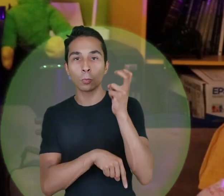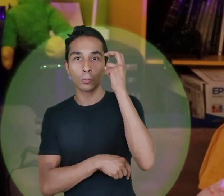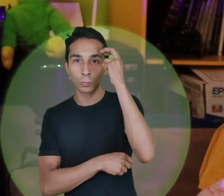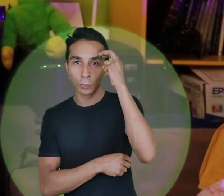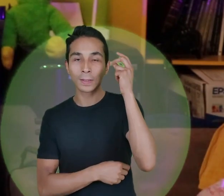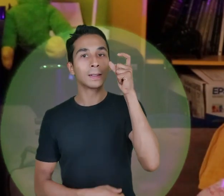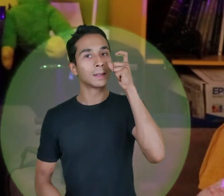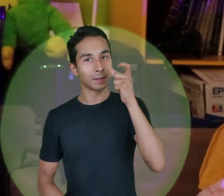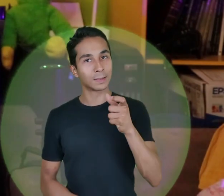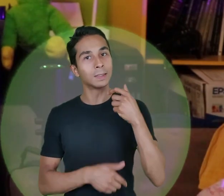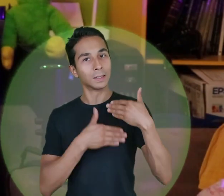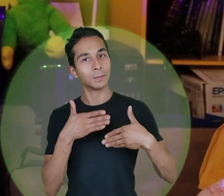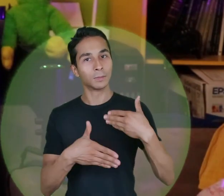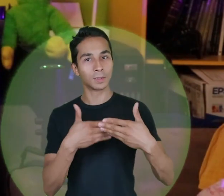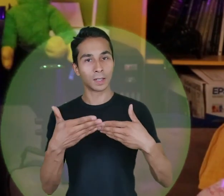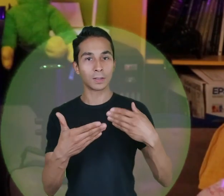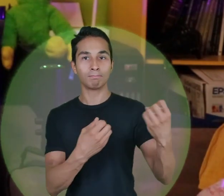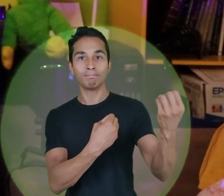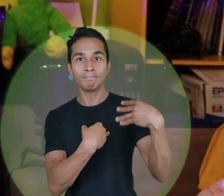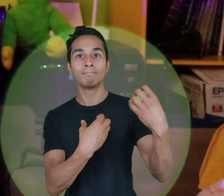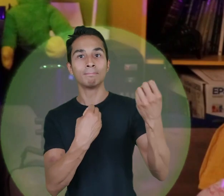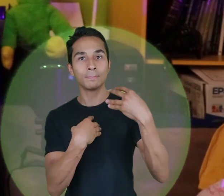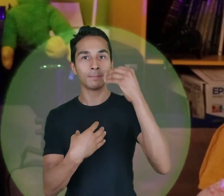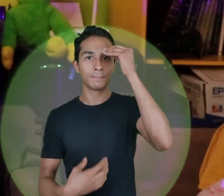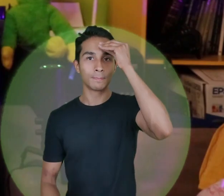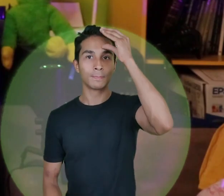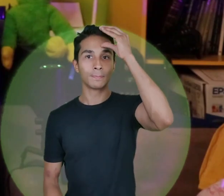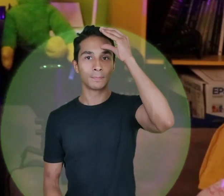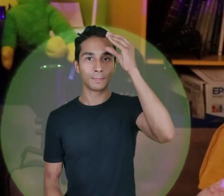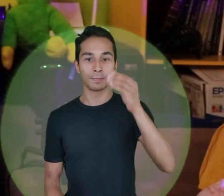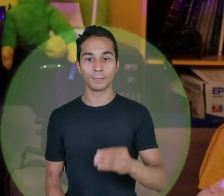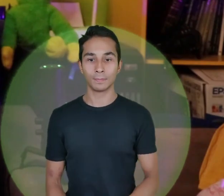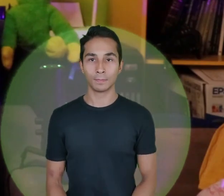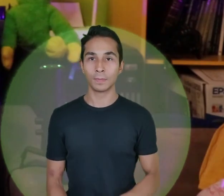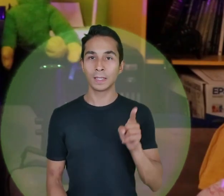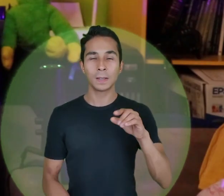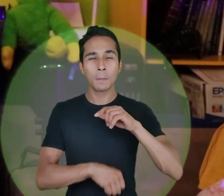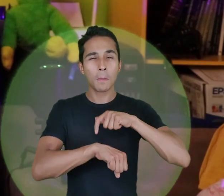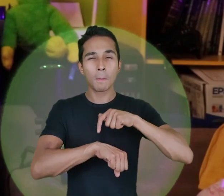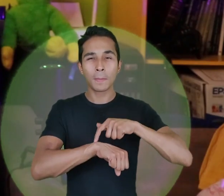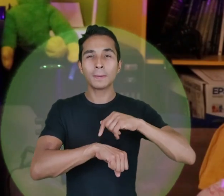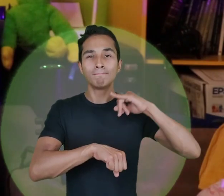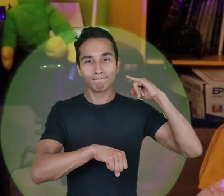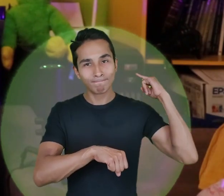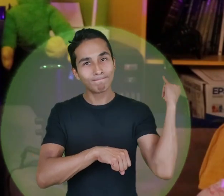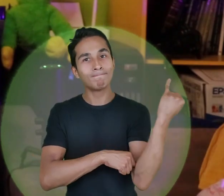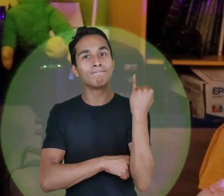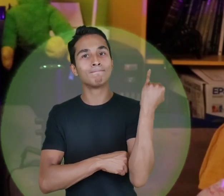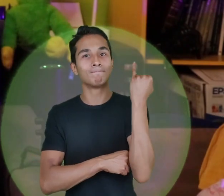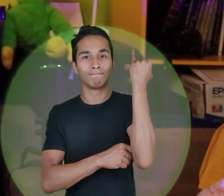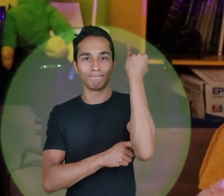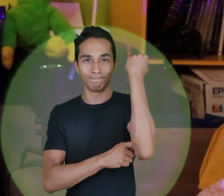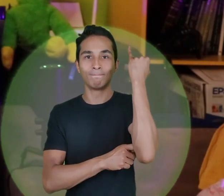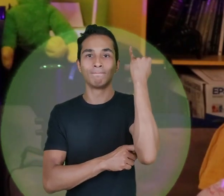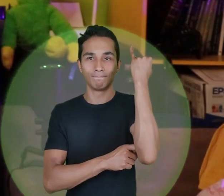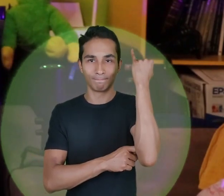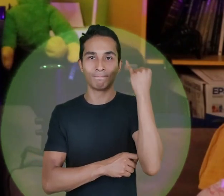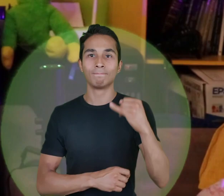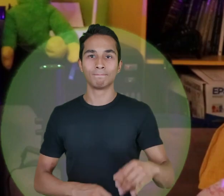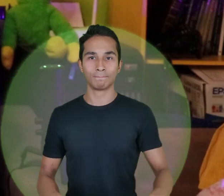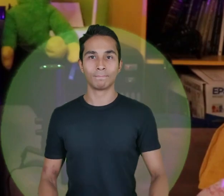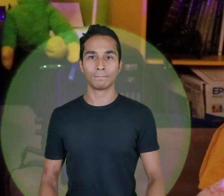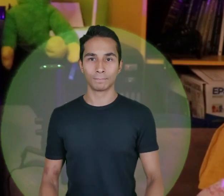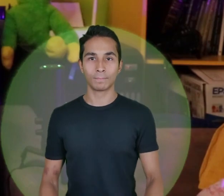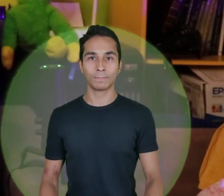cultural, e muitas coisas a gente aprendeu lá também. Mas foi um divisor de águas assim pra gente, né, também pensar,